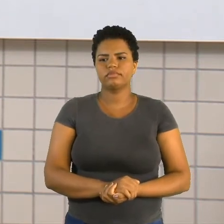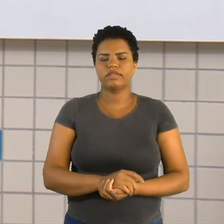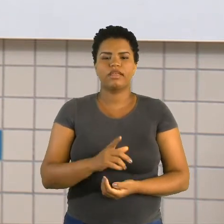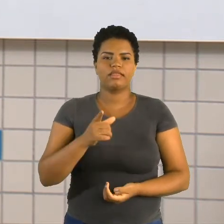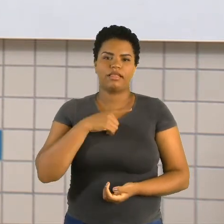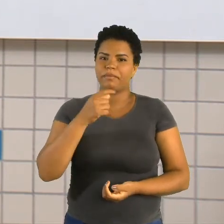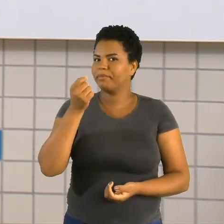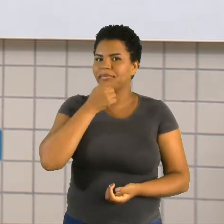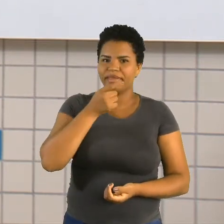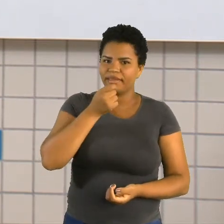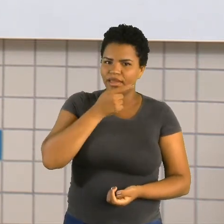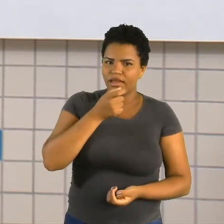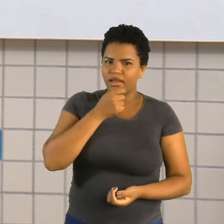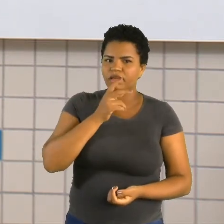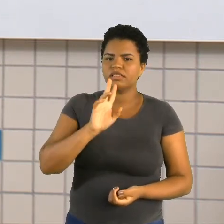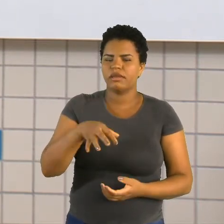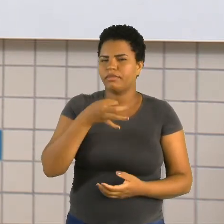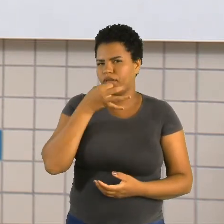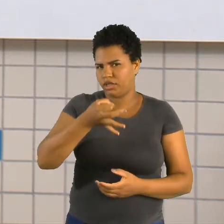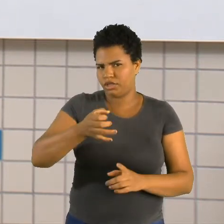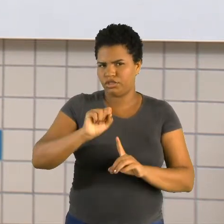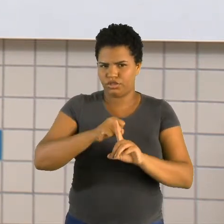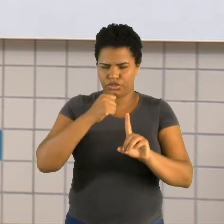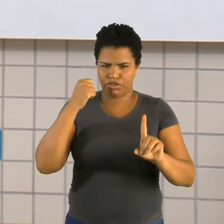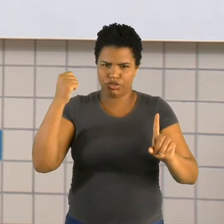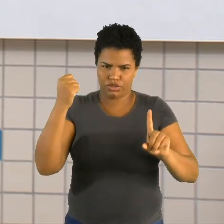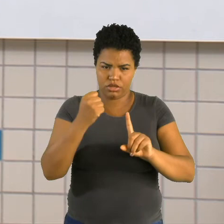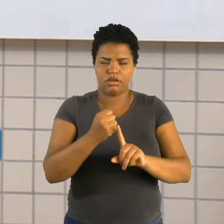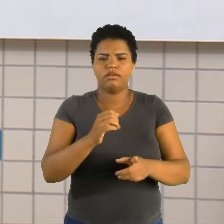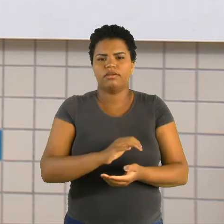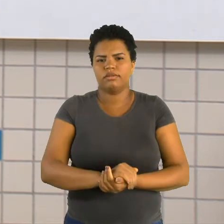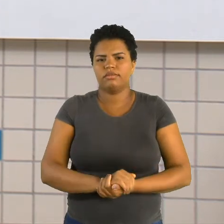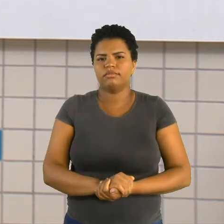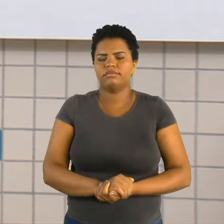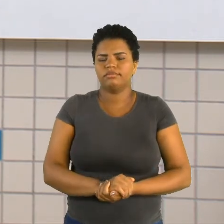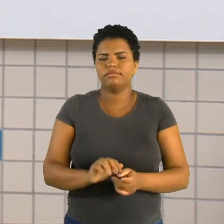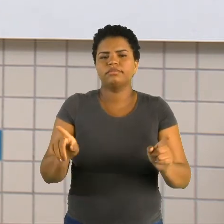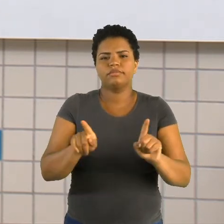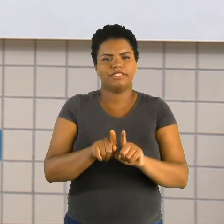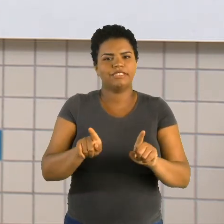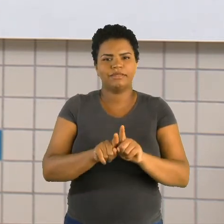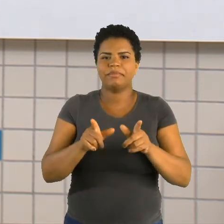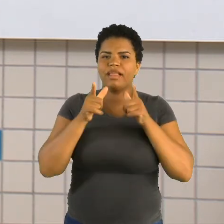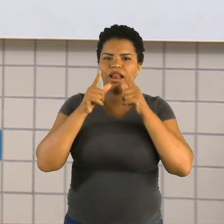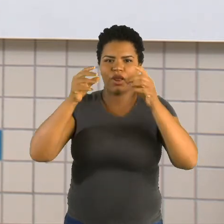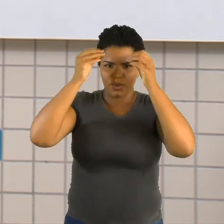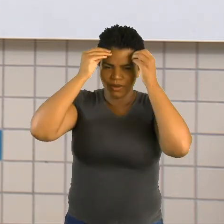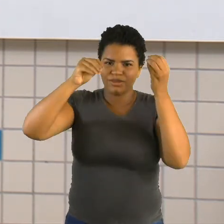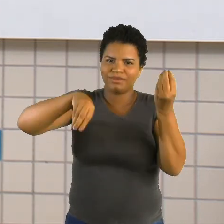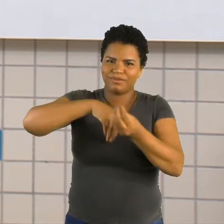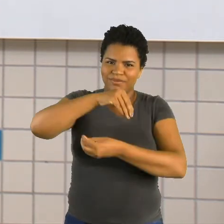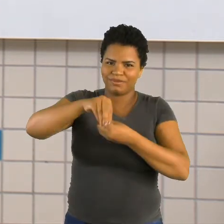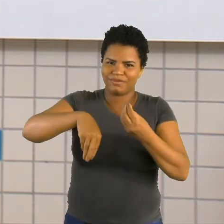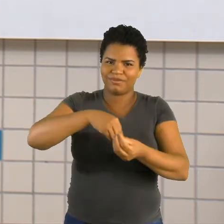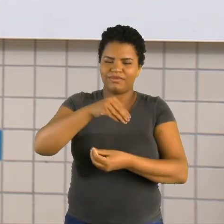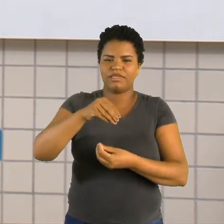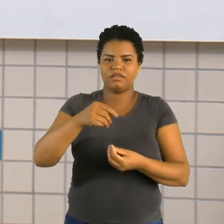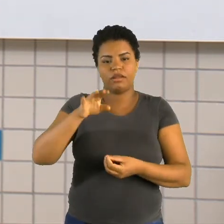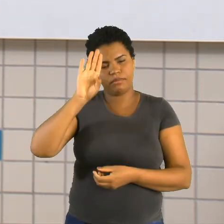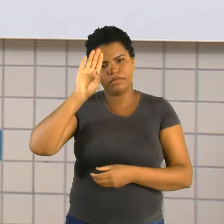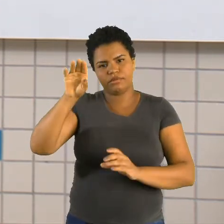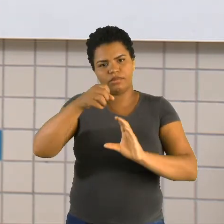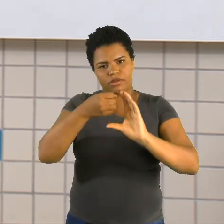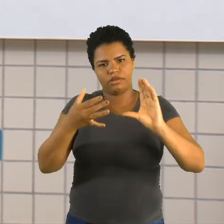humorístico, que ela faz uma crítica social. Vimos também que ela tem uma linguagem mista. E a principal característica